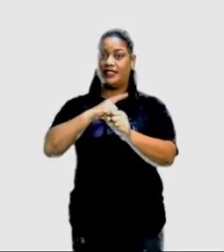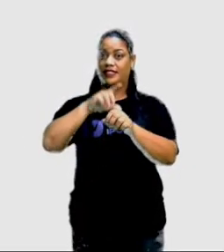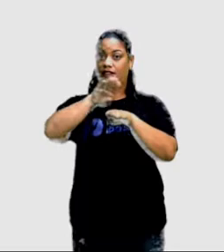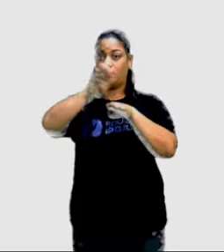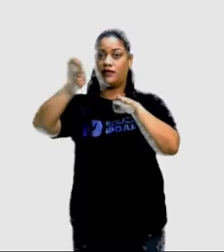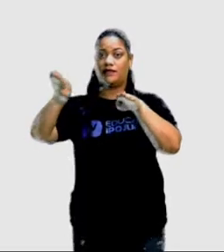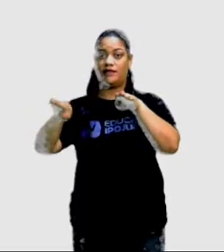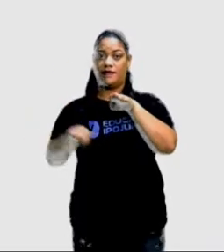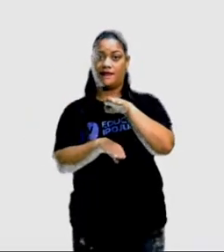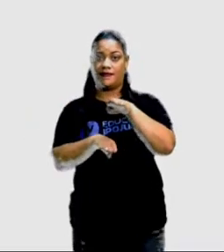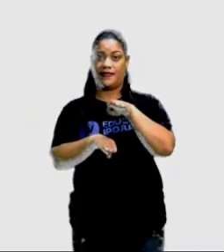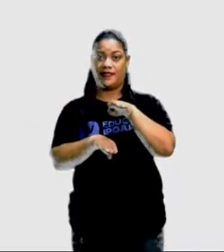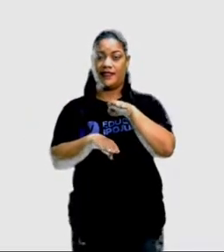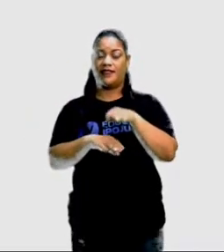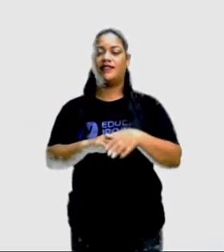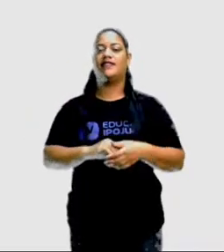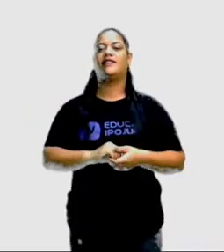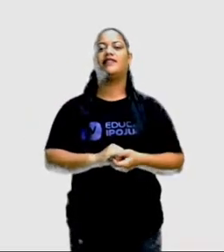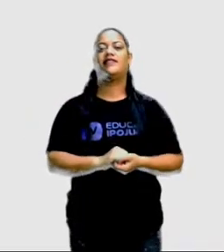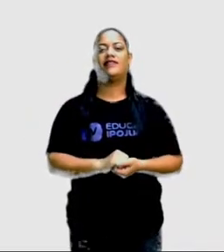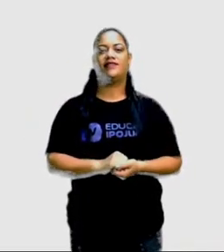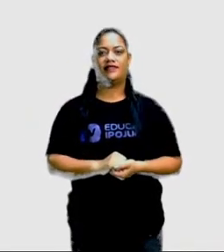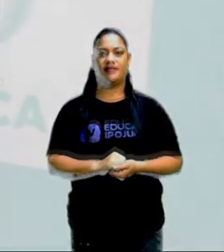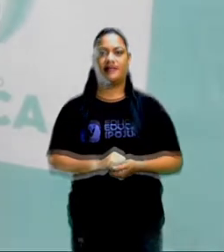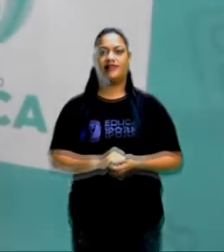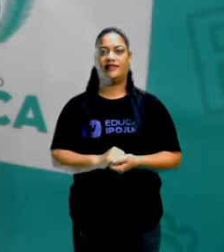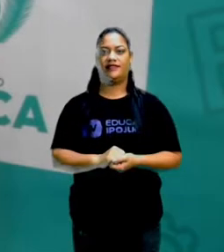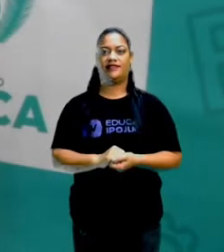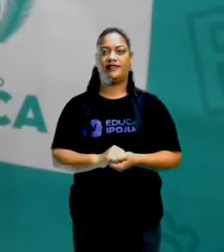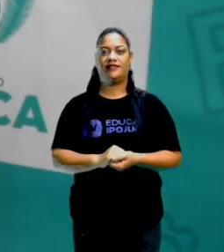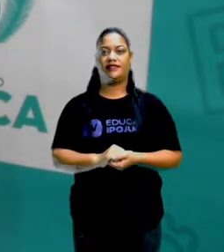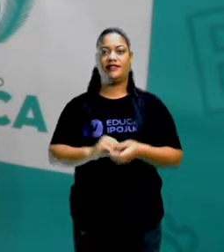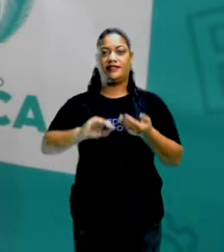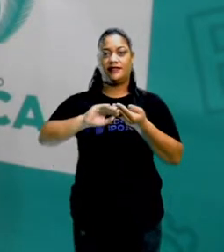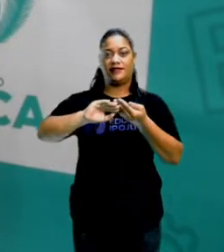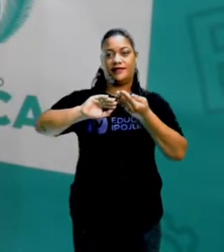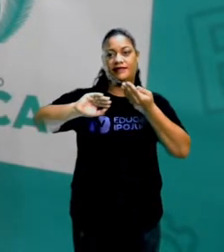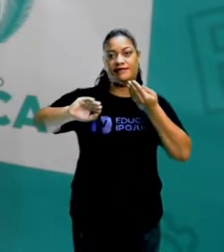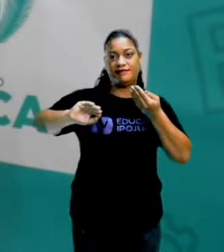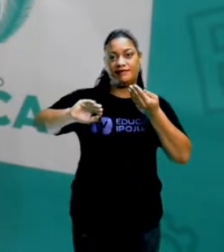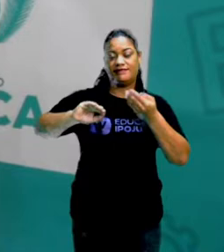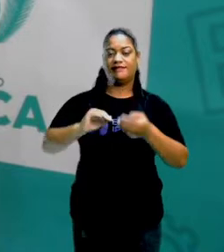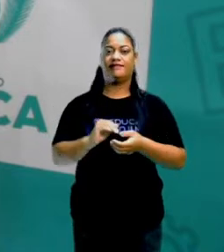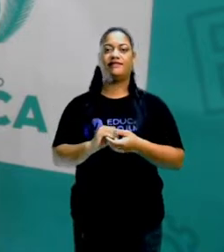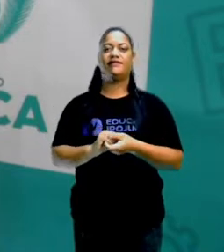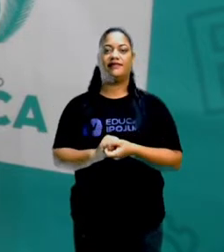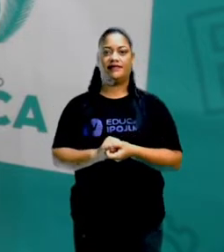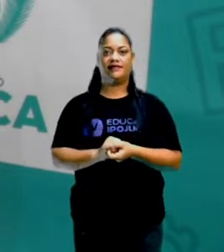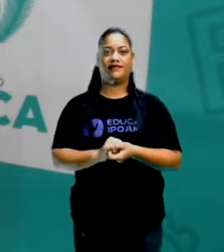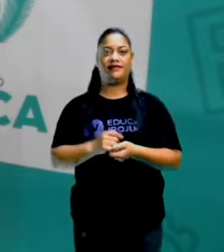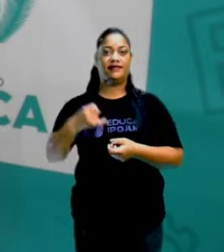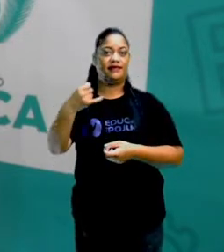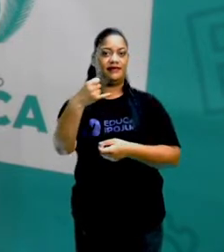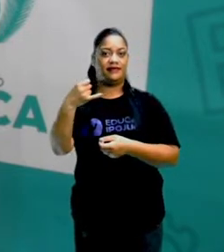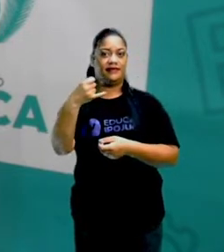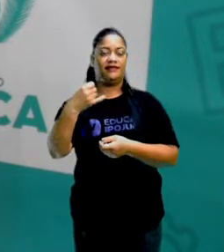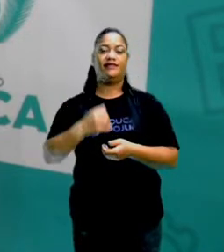uma redução, que é justamente uma retirada, uma diminuição, é a